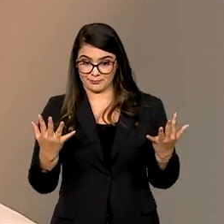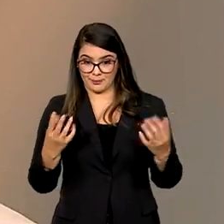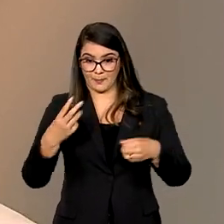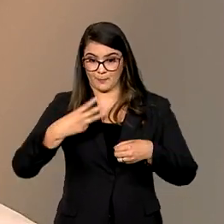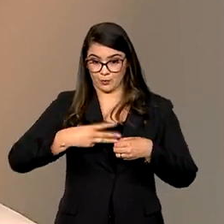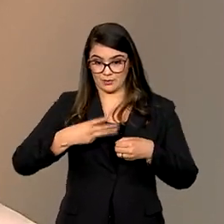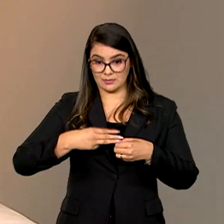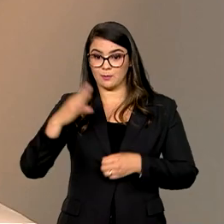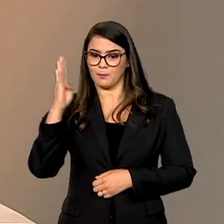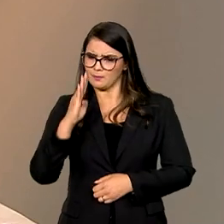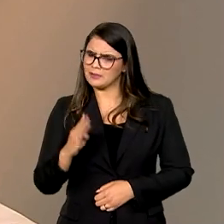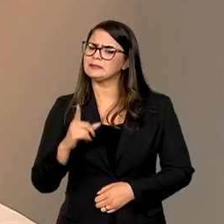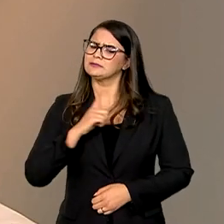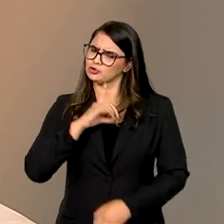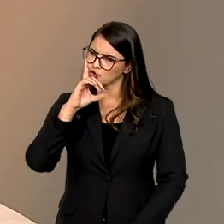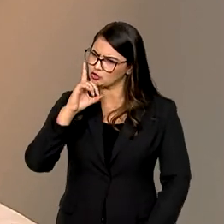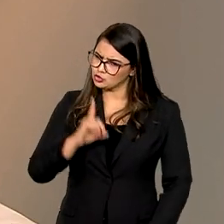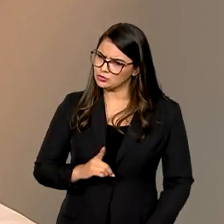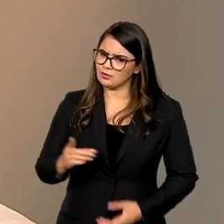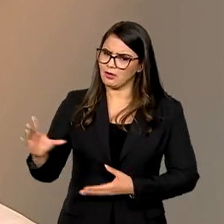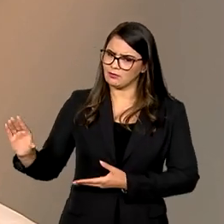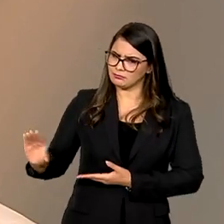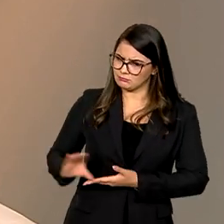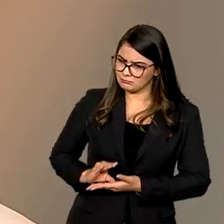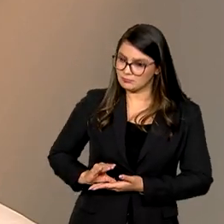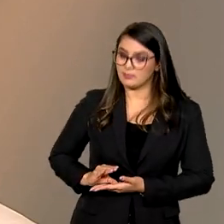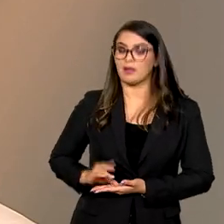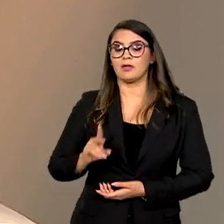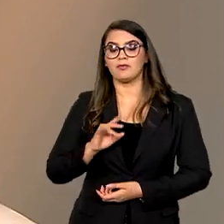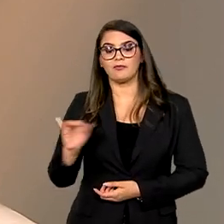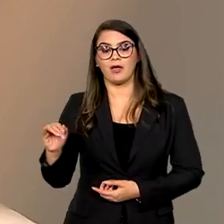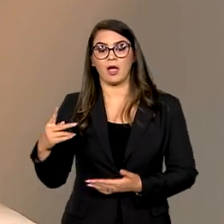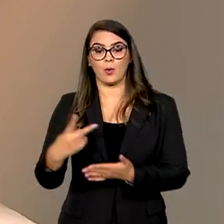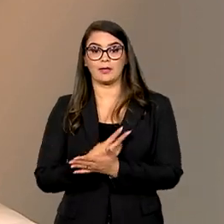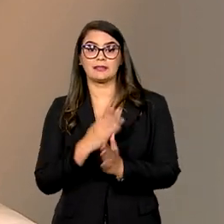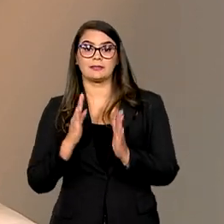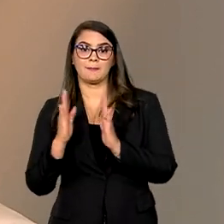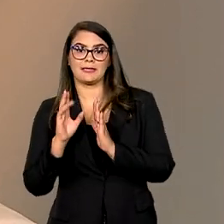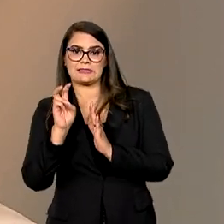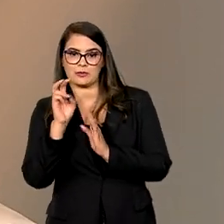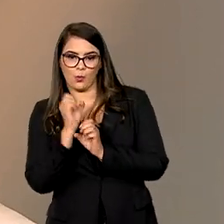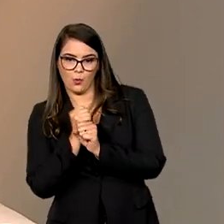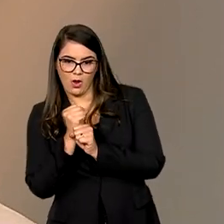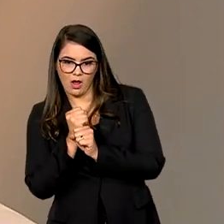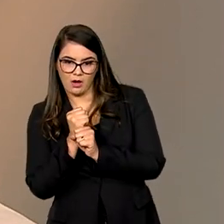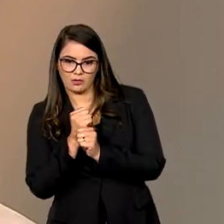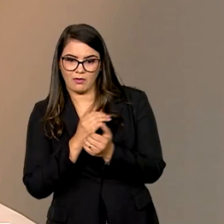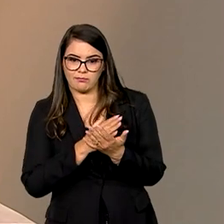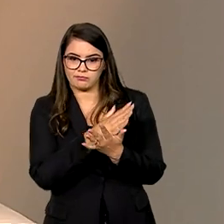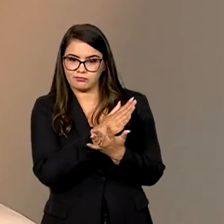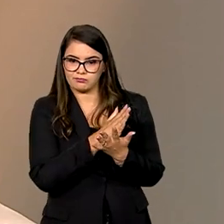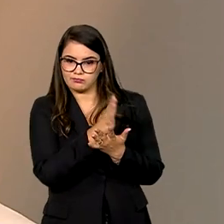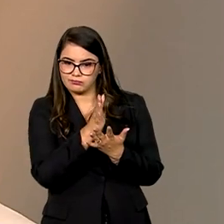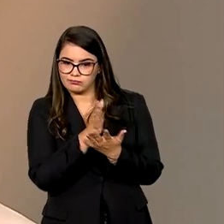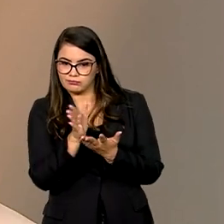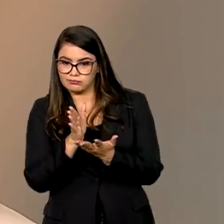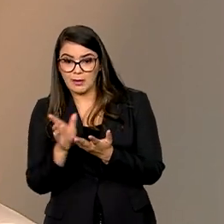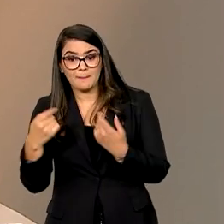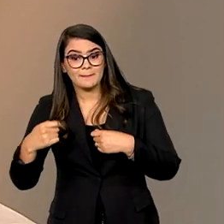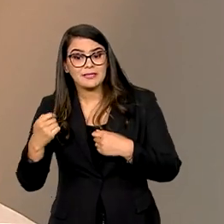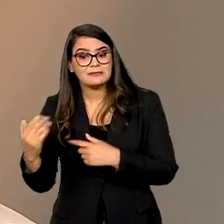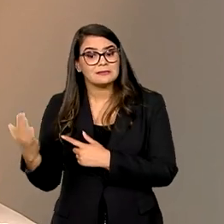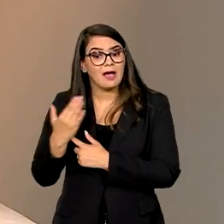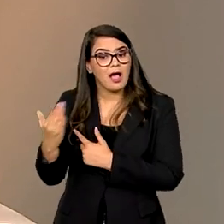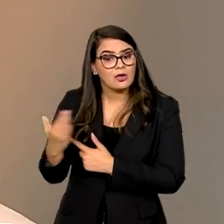municípios brasileiros têm direito a essa transferência, ela vai se fazer durante 5 anos. Municípios precisam de ajuda para